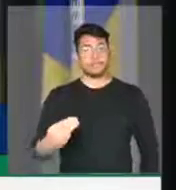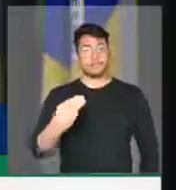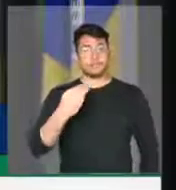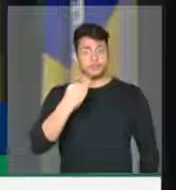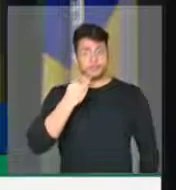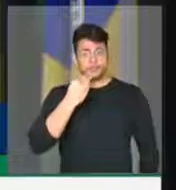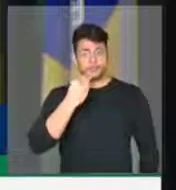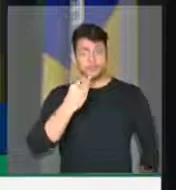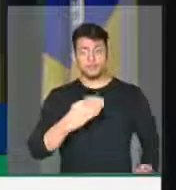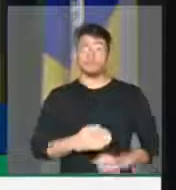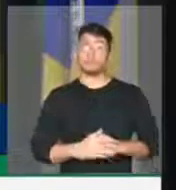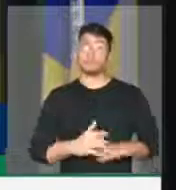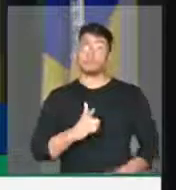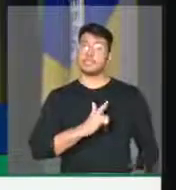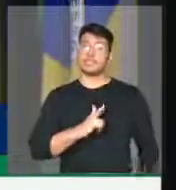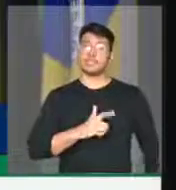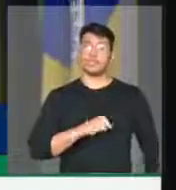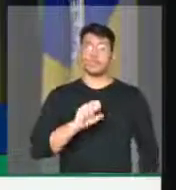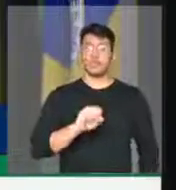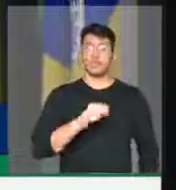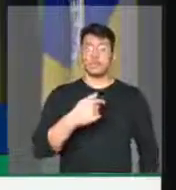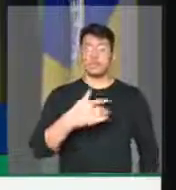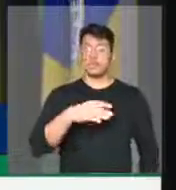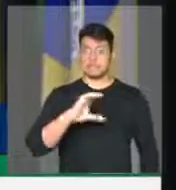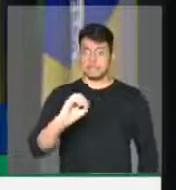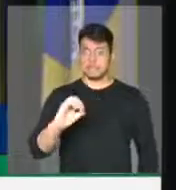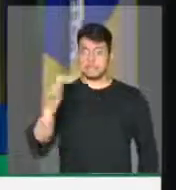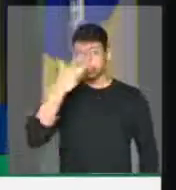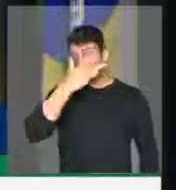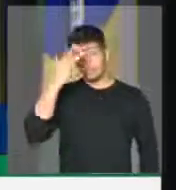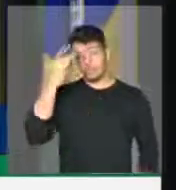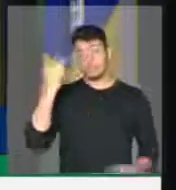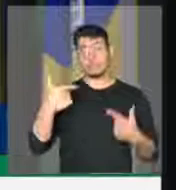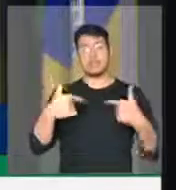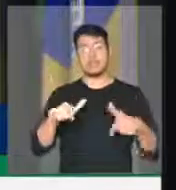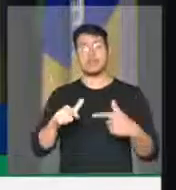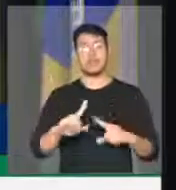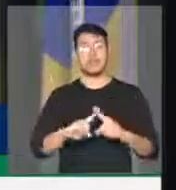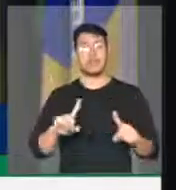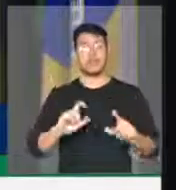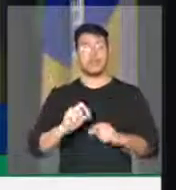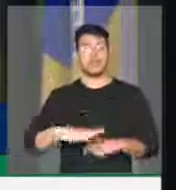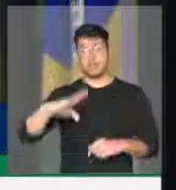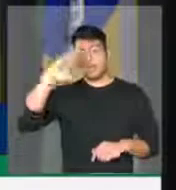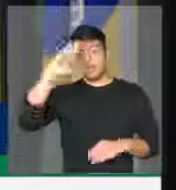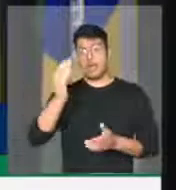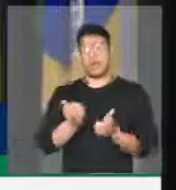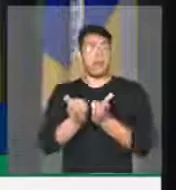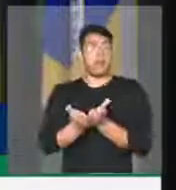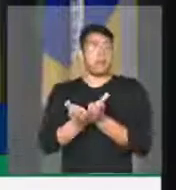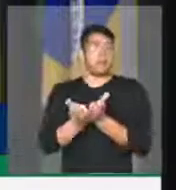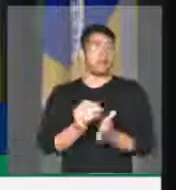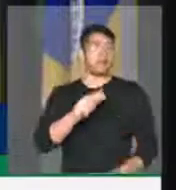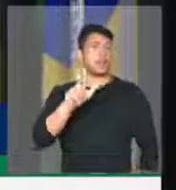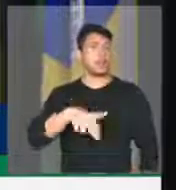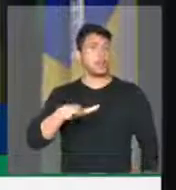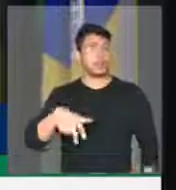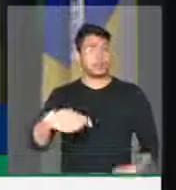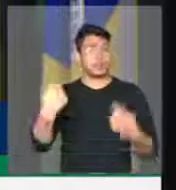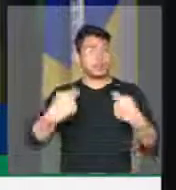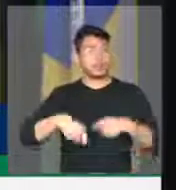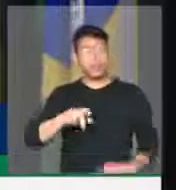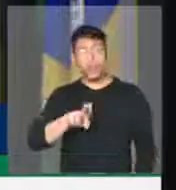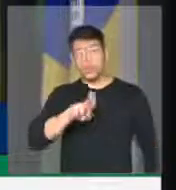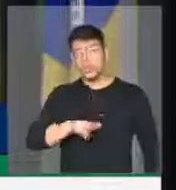870 funcionários. Mas isso é uma coisa muito importante, ela nunca foi dependente do Tesouro Nacional, o que mostra então